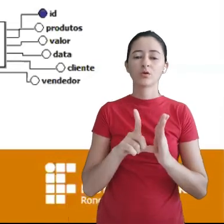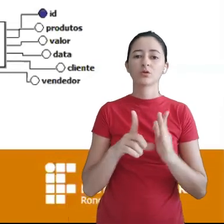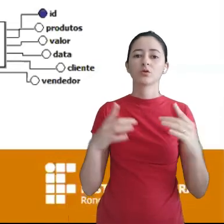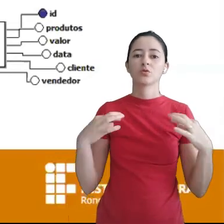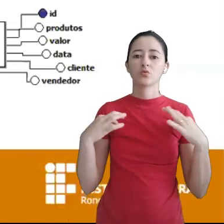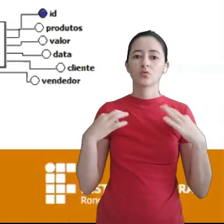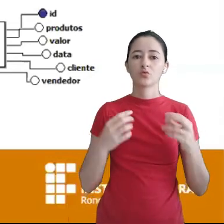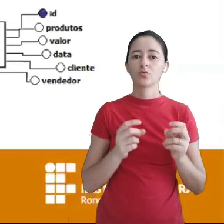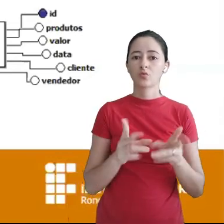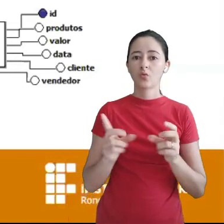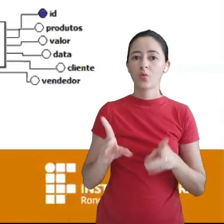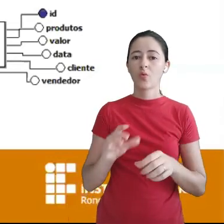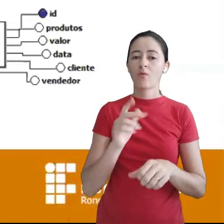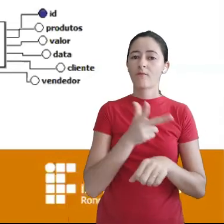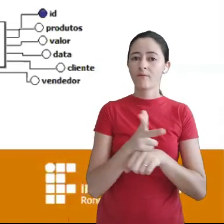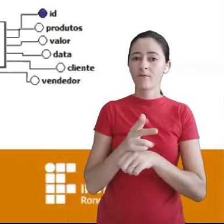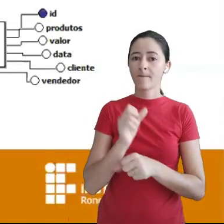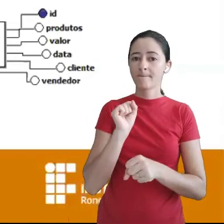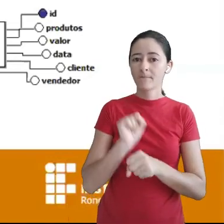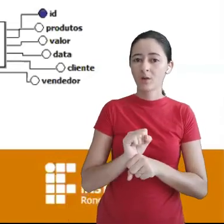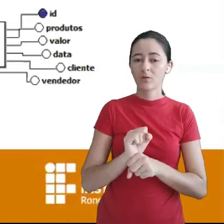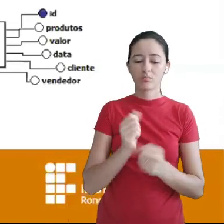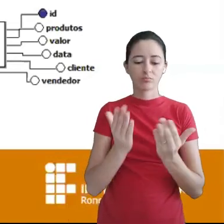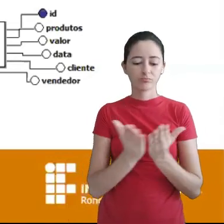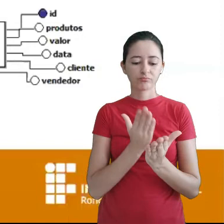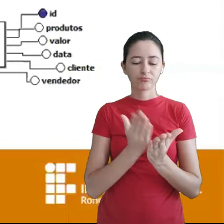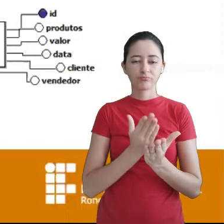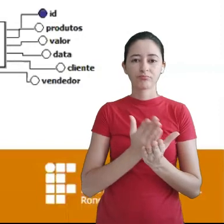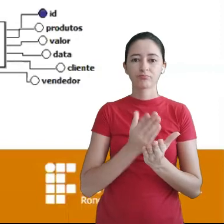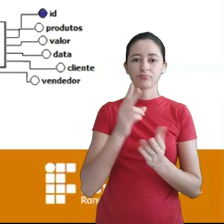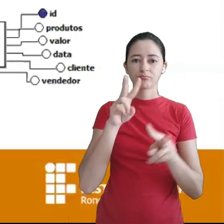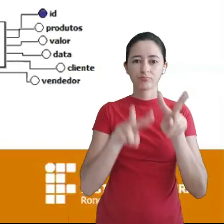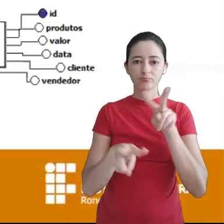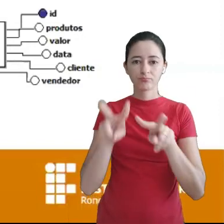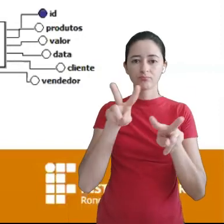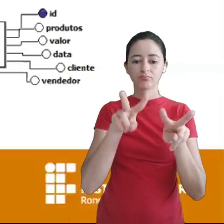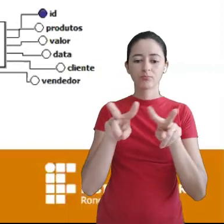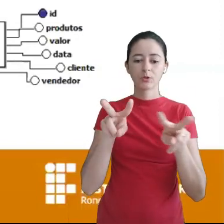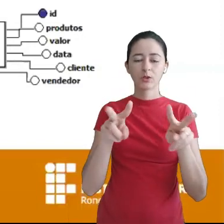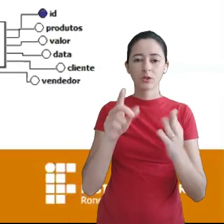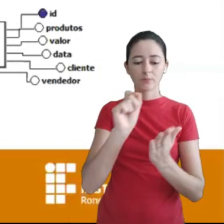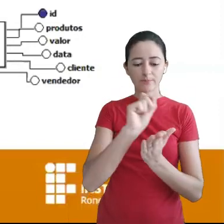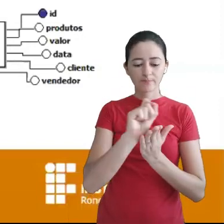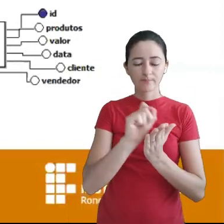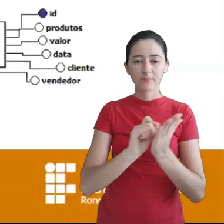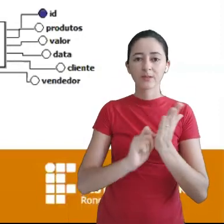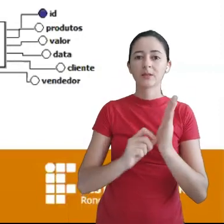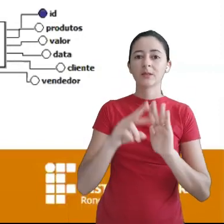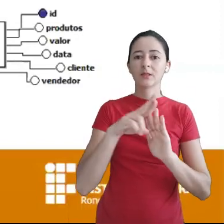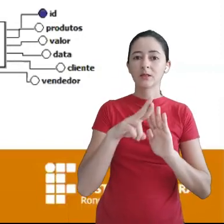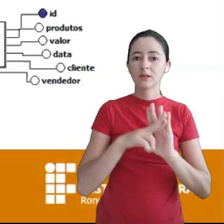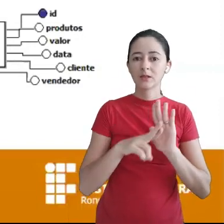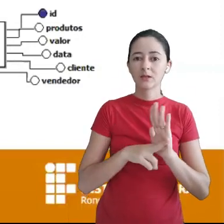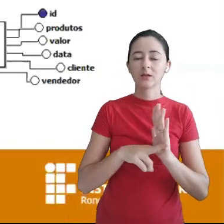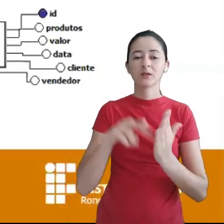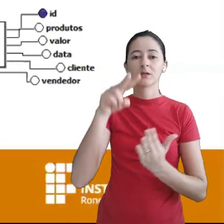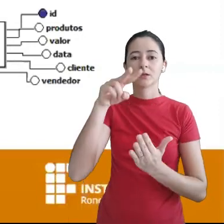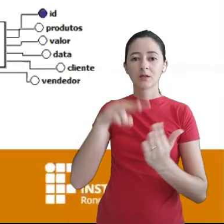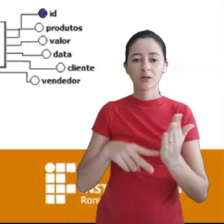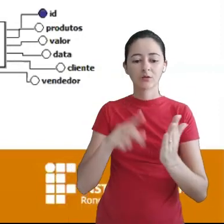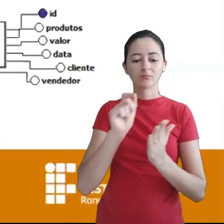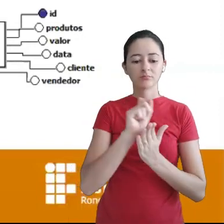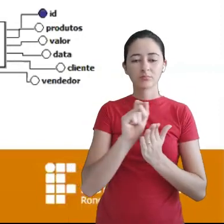de roupas. Ok? Então, pausem o vídeo. Abram o caderno de vocês aí e, ó. Façam a leitura e façam da